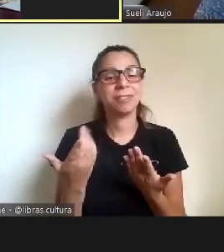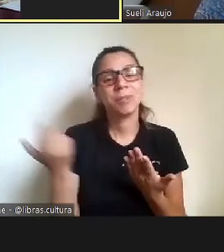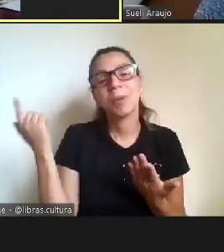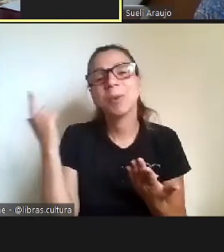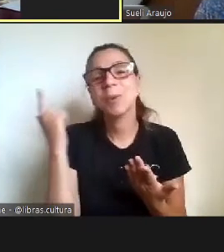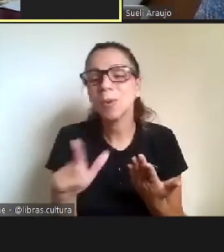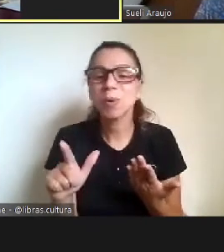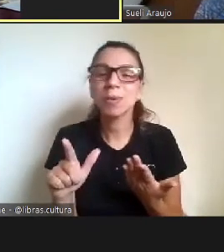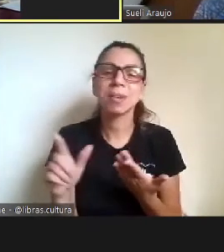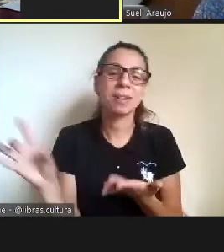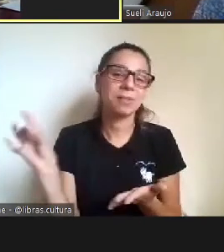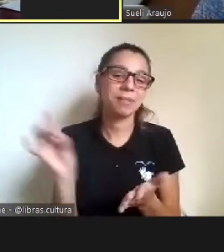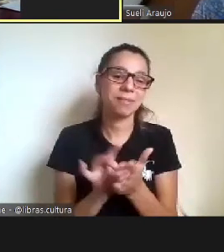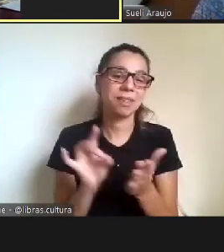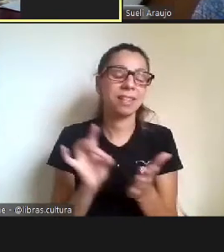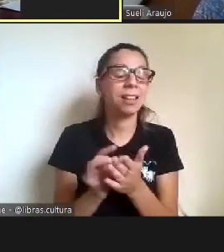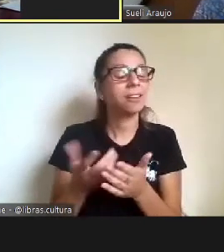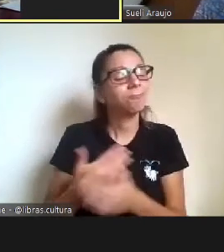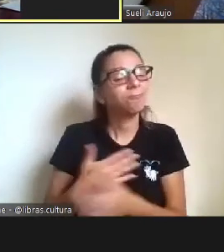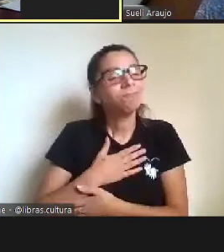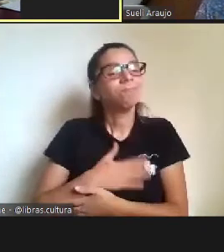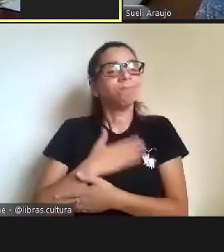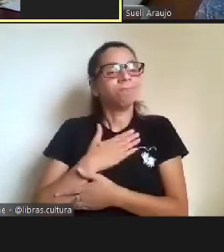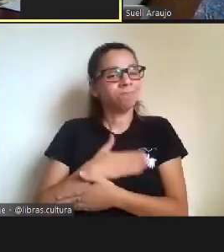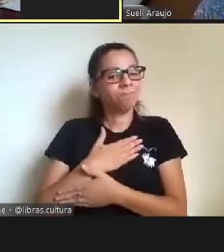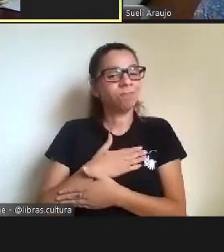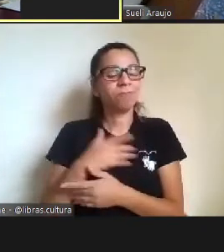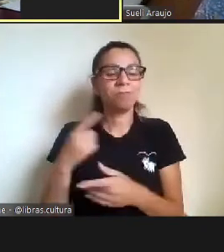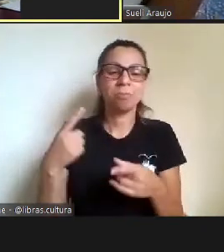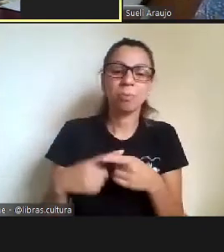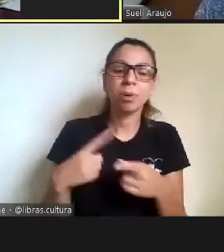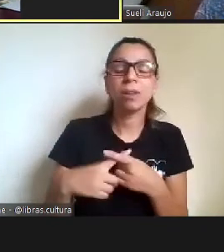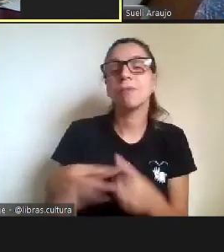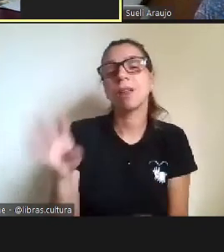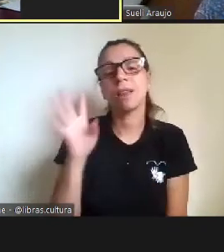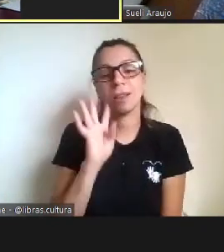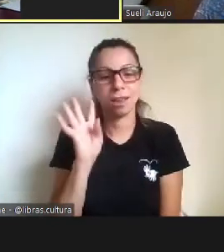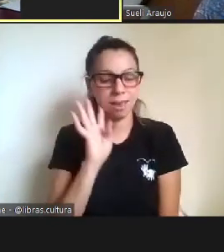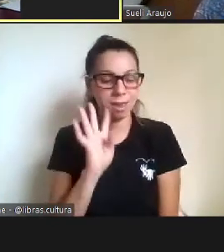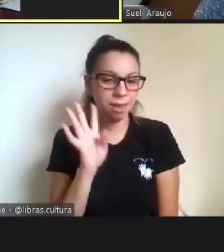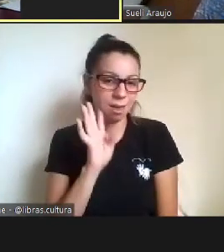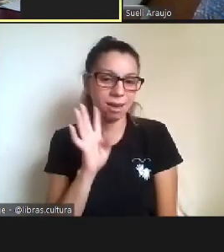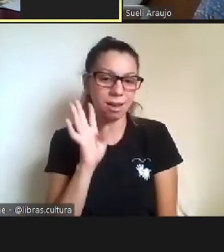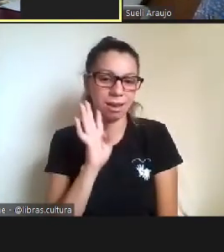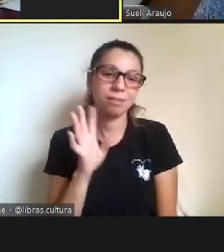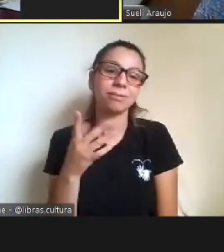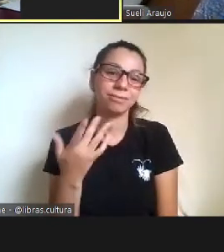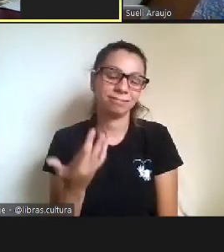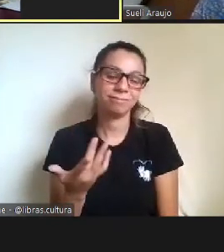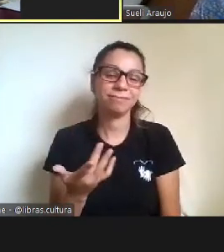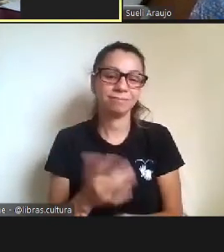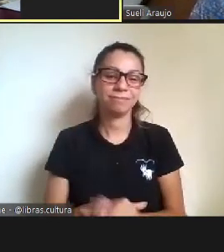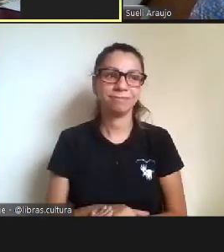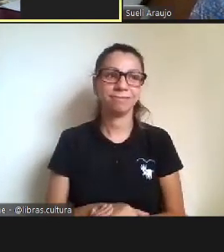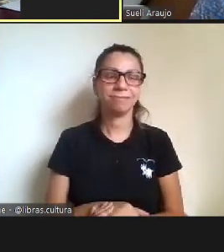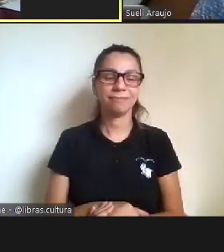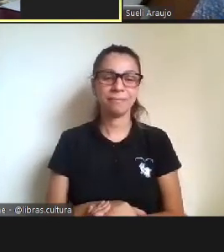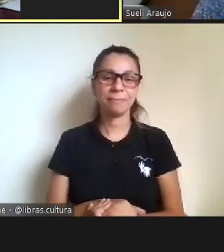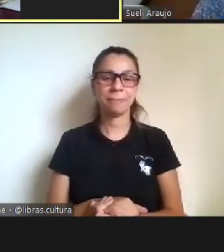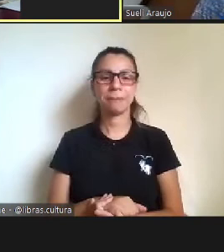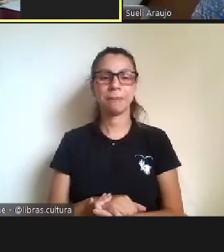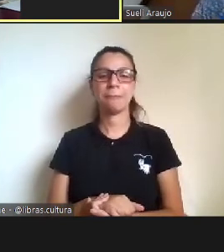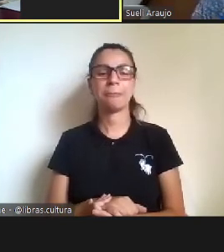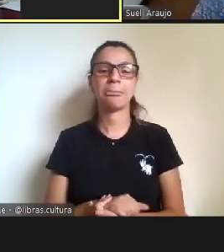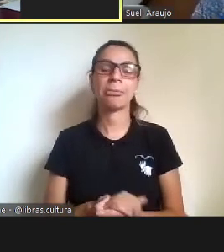conseguimos gozar disso, né, porque foi tão legal ter essa catarse toda, essa catarse